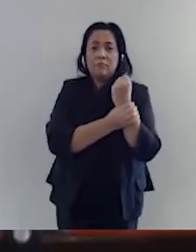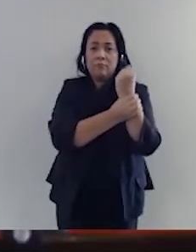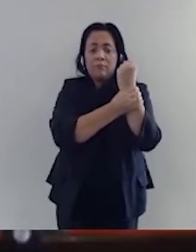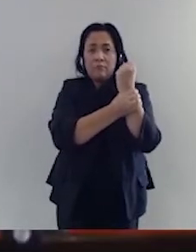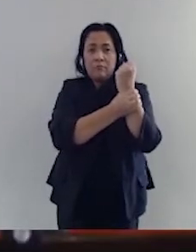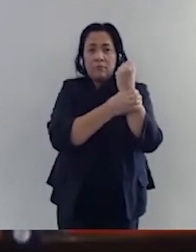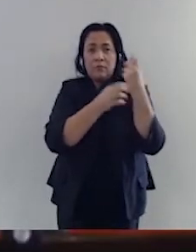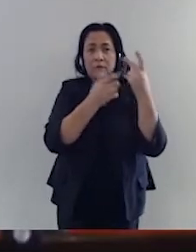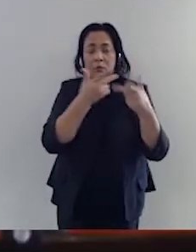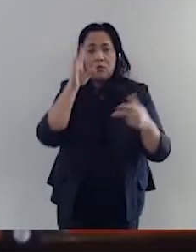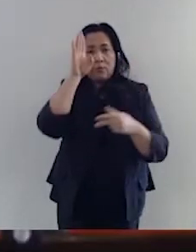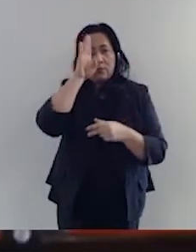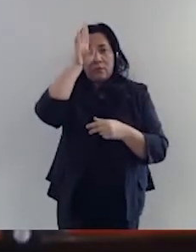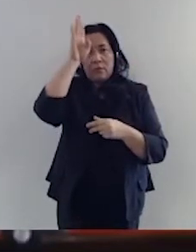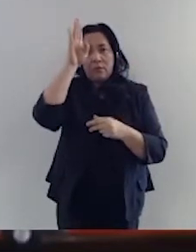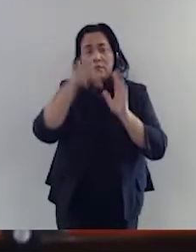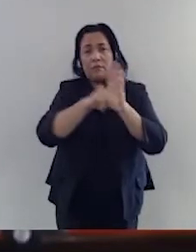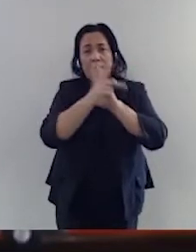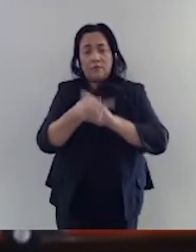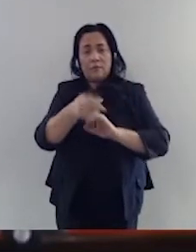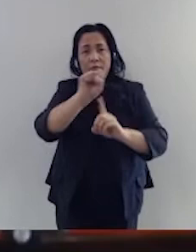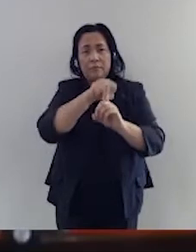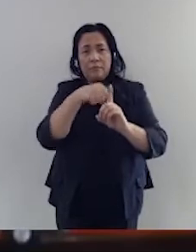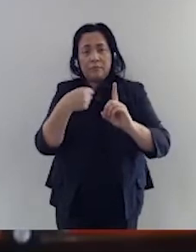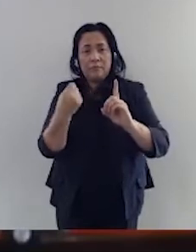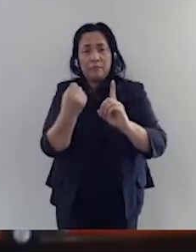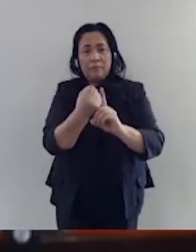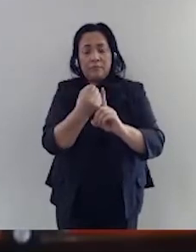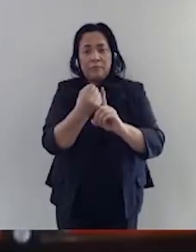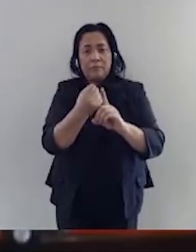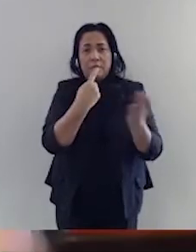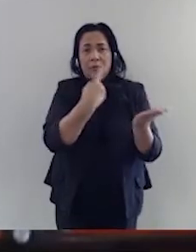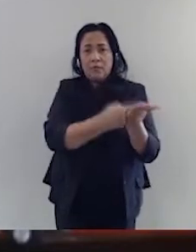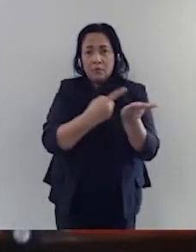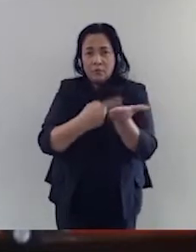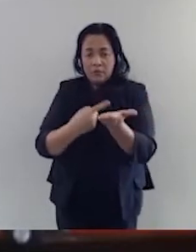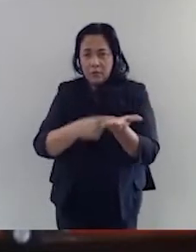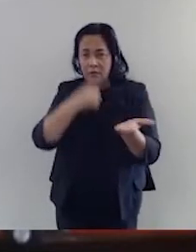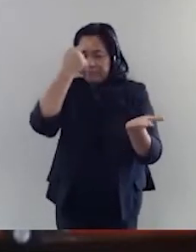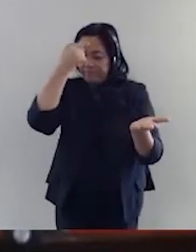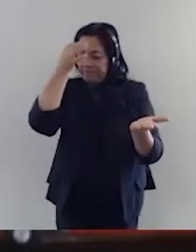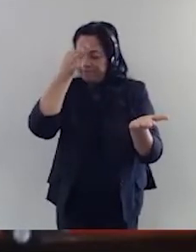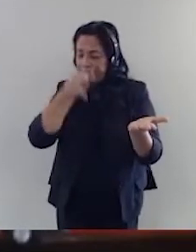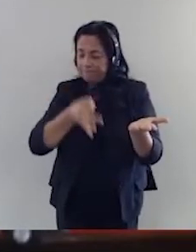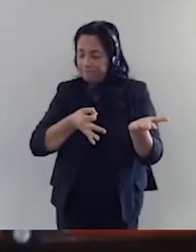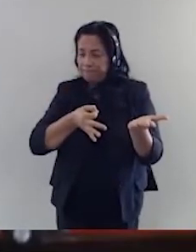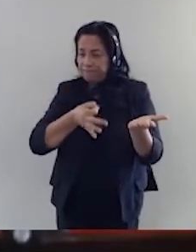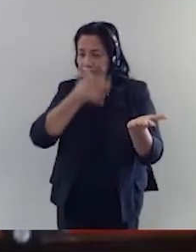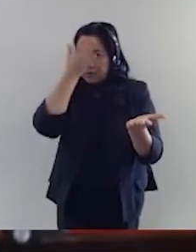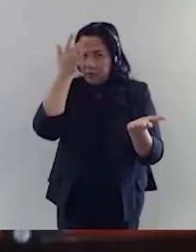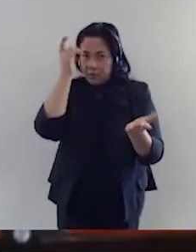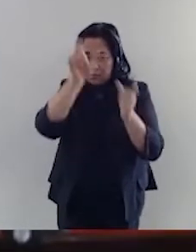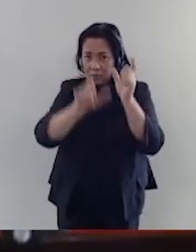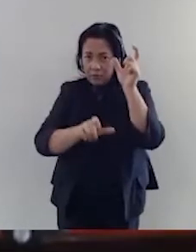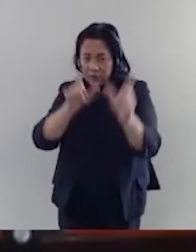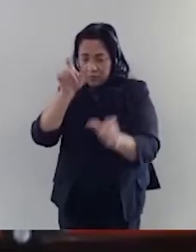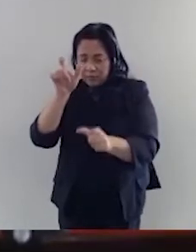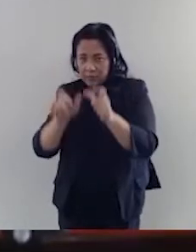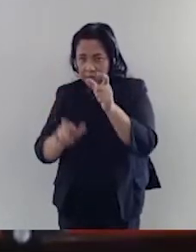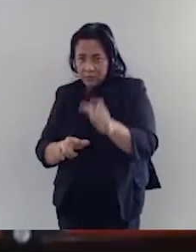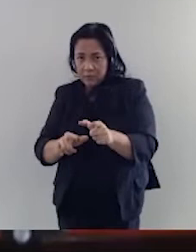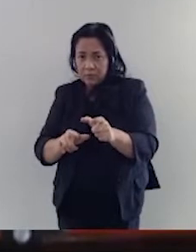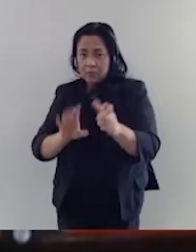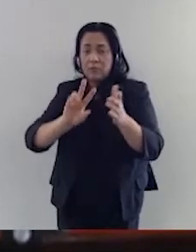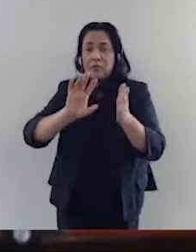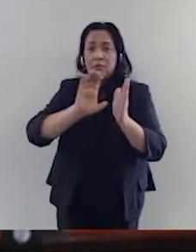e da sociedade, apresenta-se comprometida com a dignidade da pessoa humana e, ao definir direitos